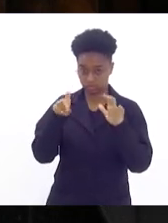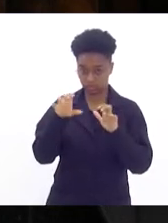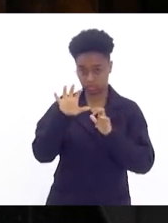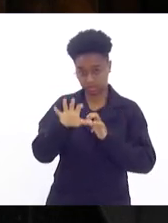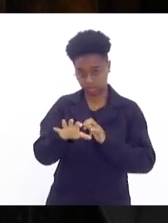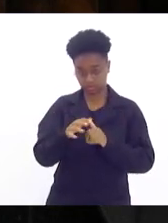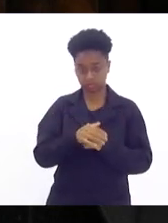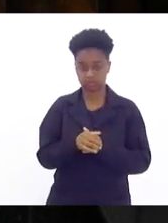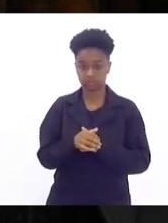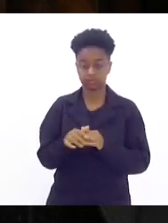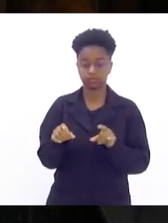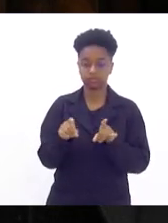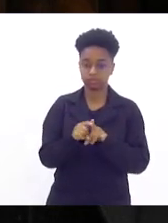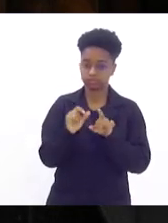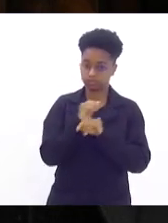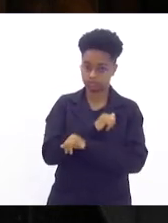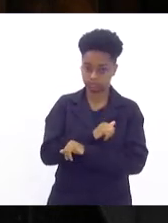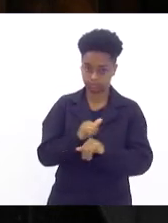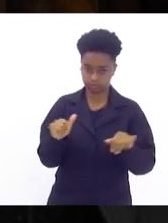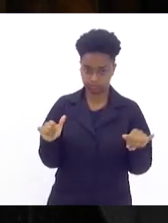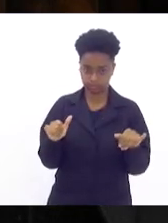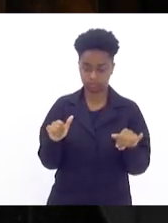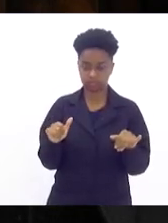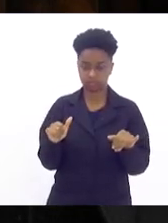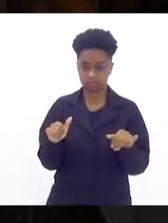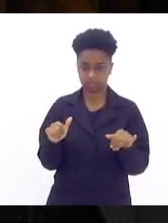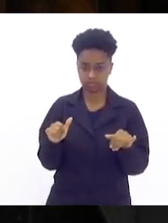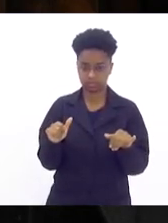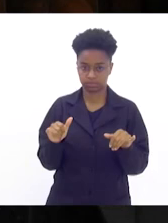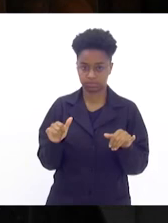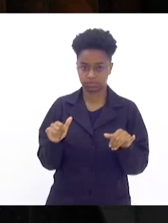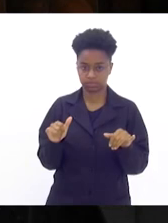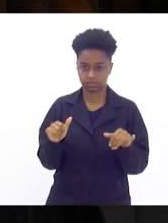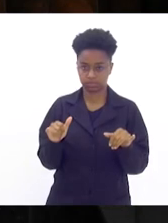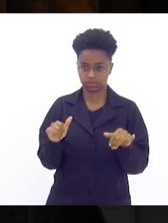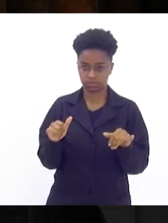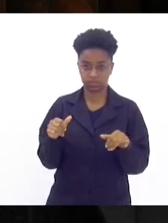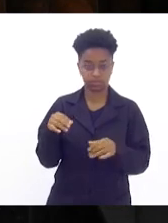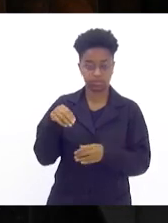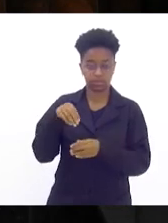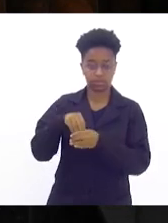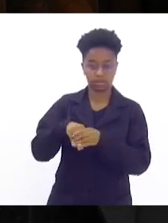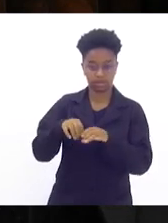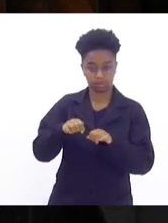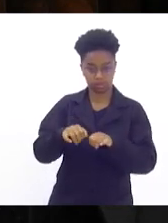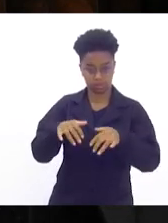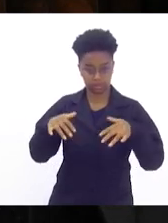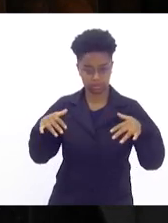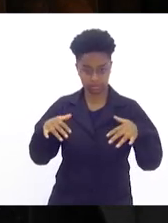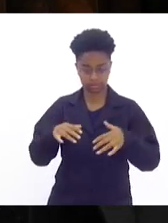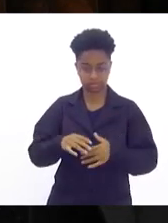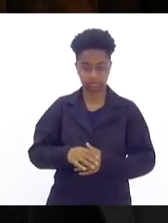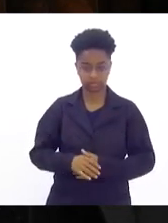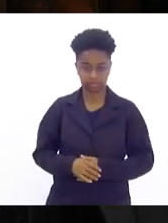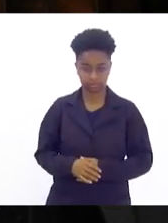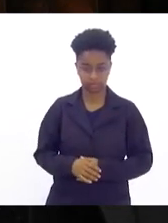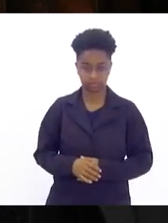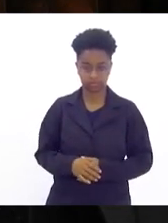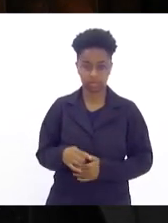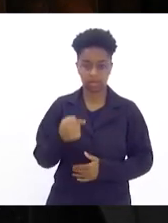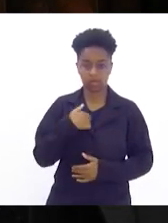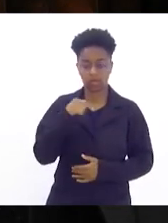e também dizer seu presidente que dentro da Assembleia eu estou aqui